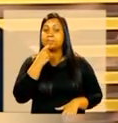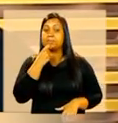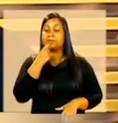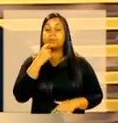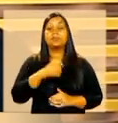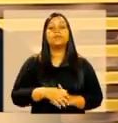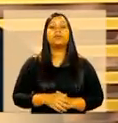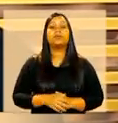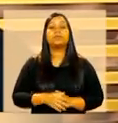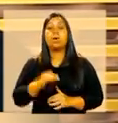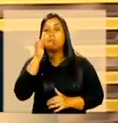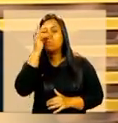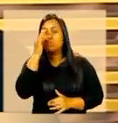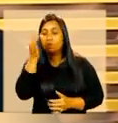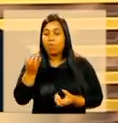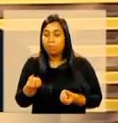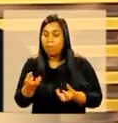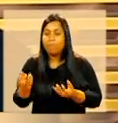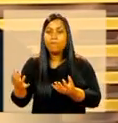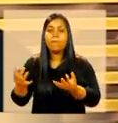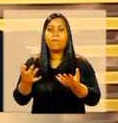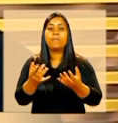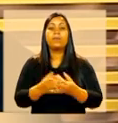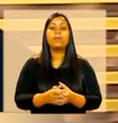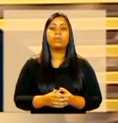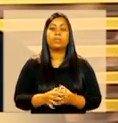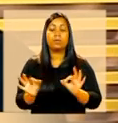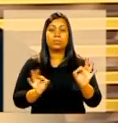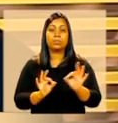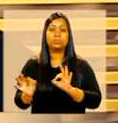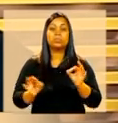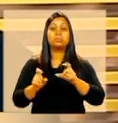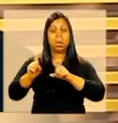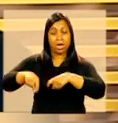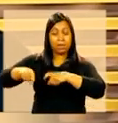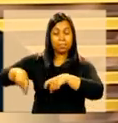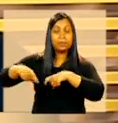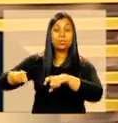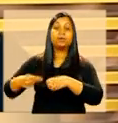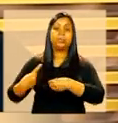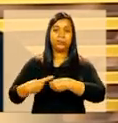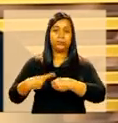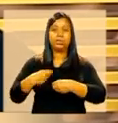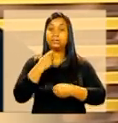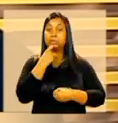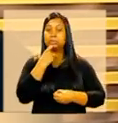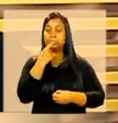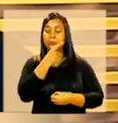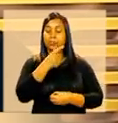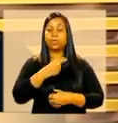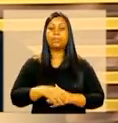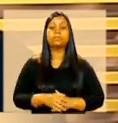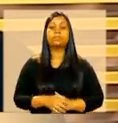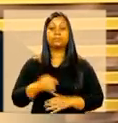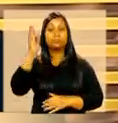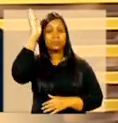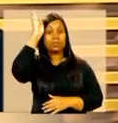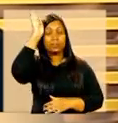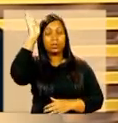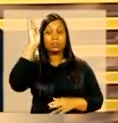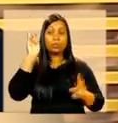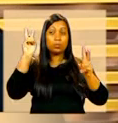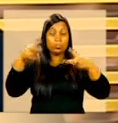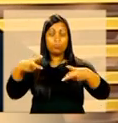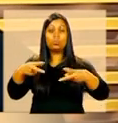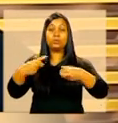Jaguariúna, num projeto que chama Campinando, lá da cidade de Campinas, do SESC de lá, que é um novo olhar sobre a cidade.